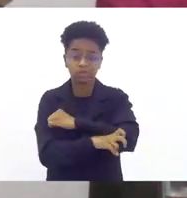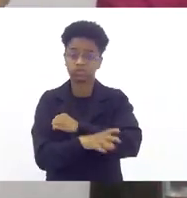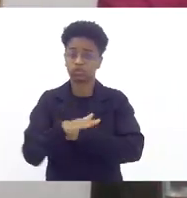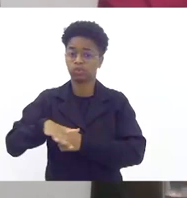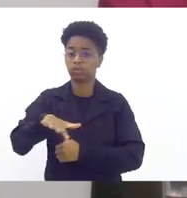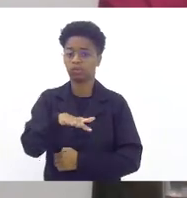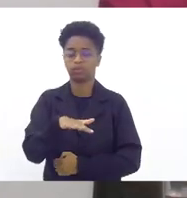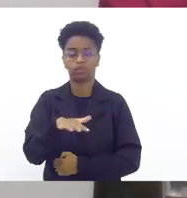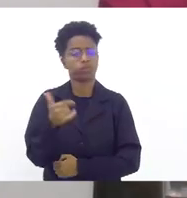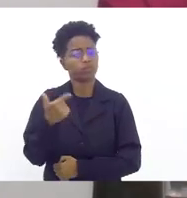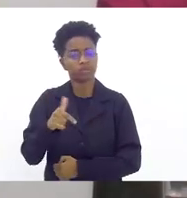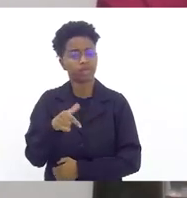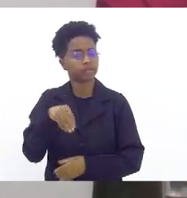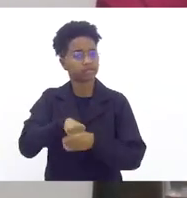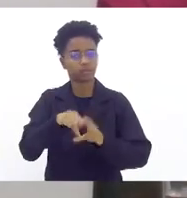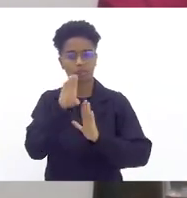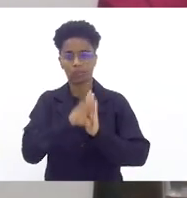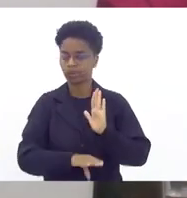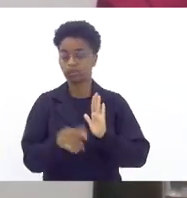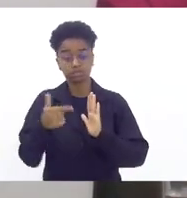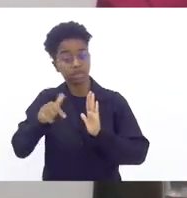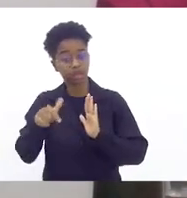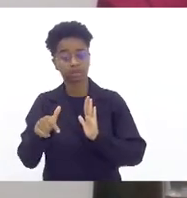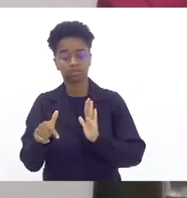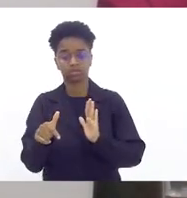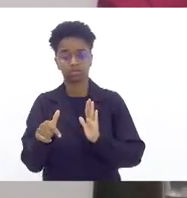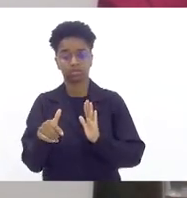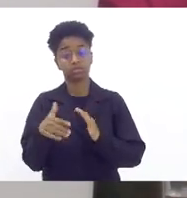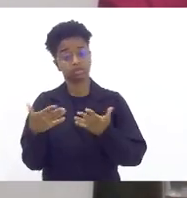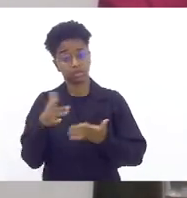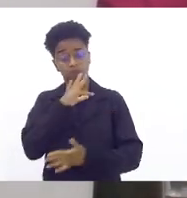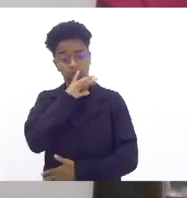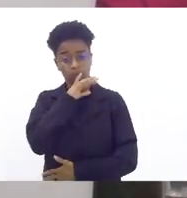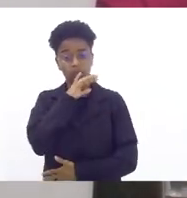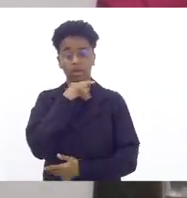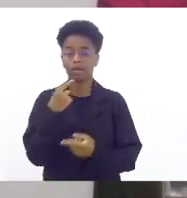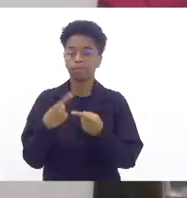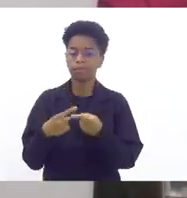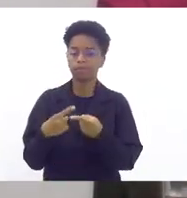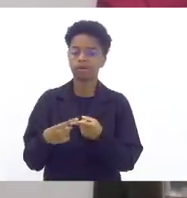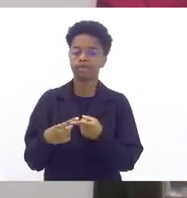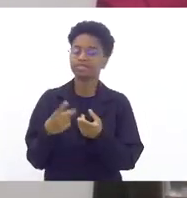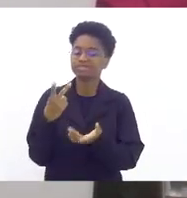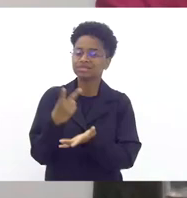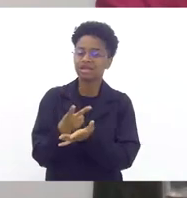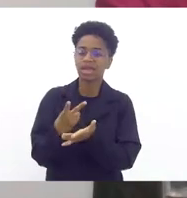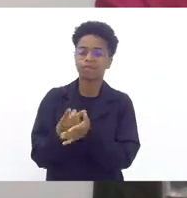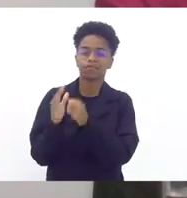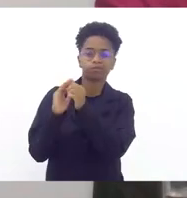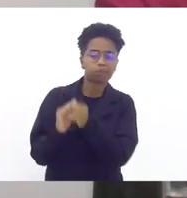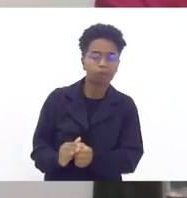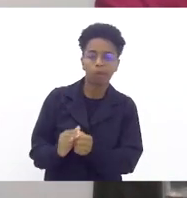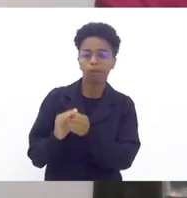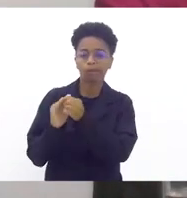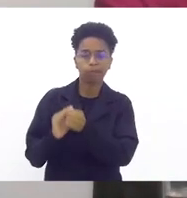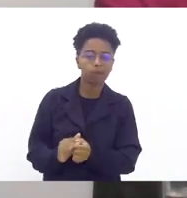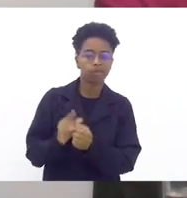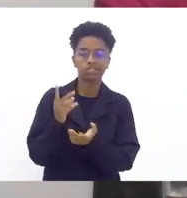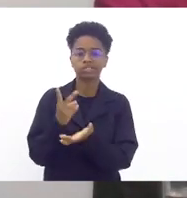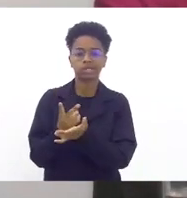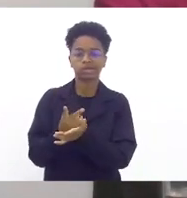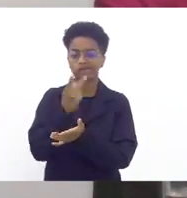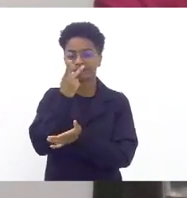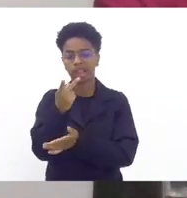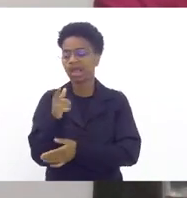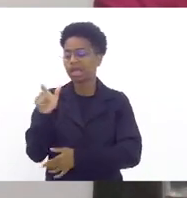do currículo. E isso é muito ruim, porque acabam sempre nos colocando como cidadãos